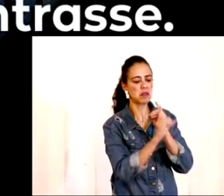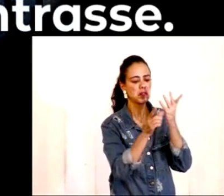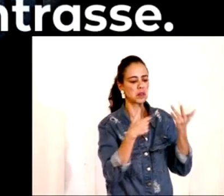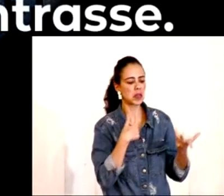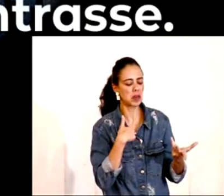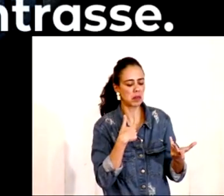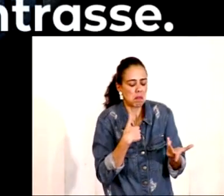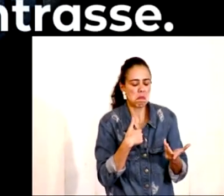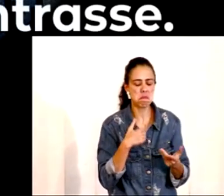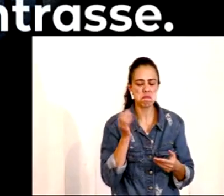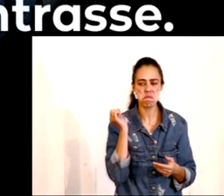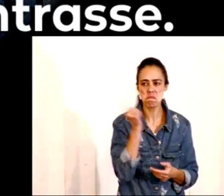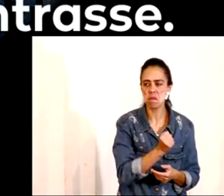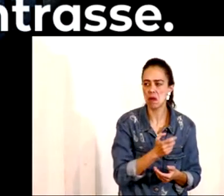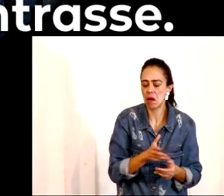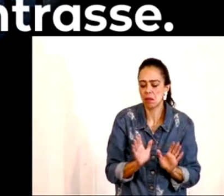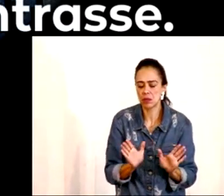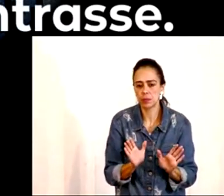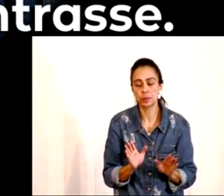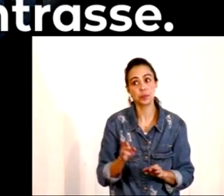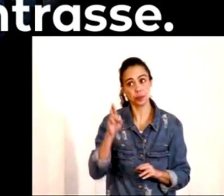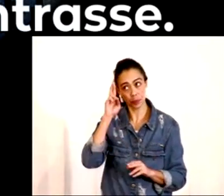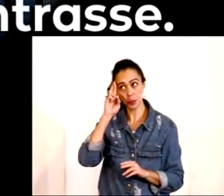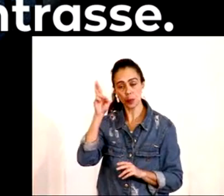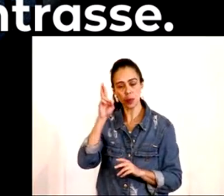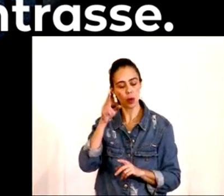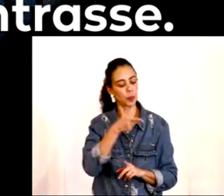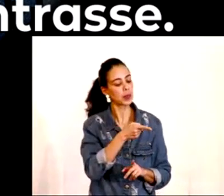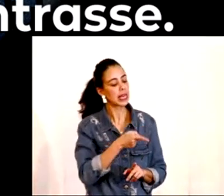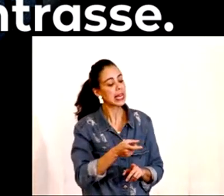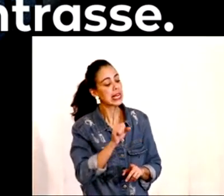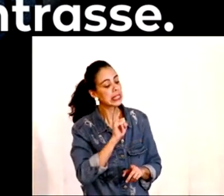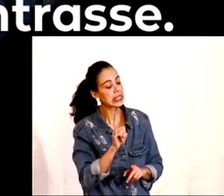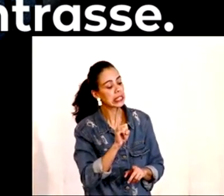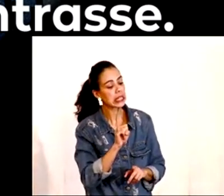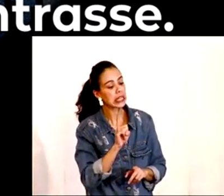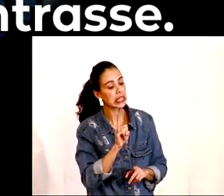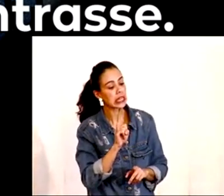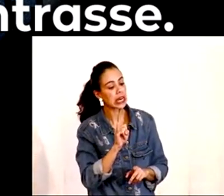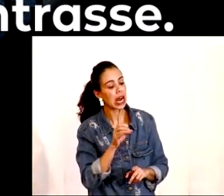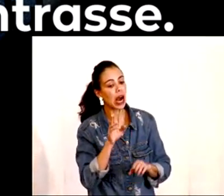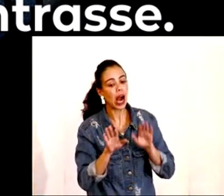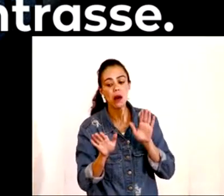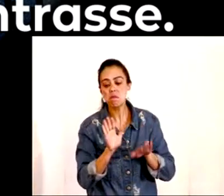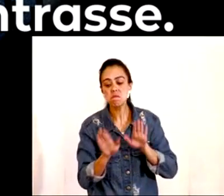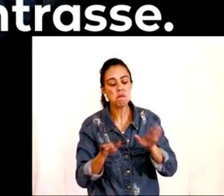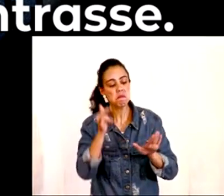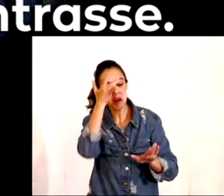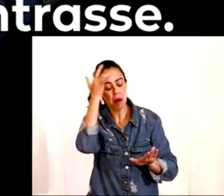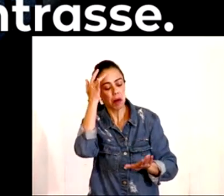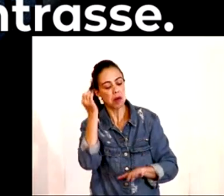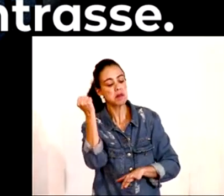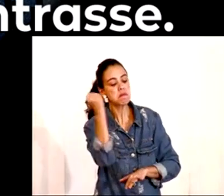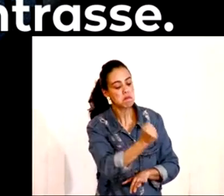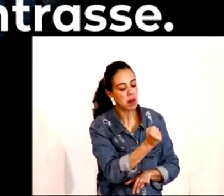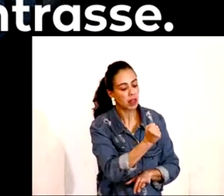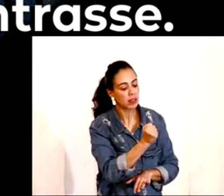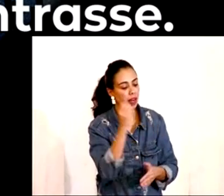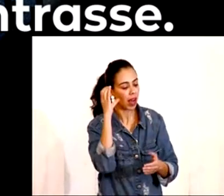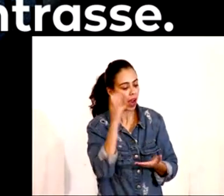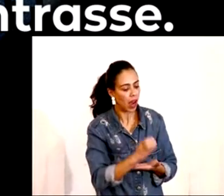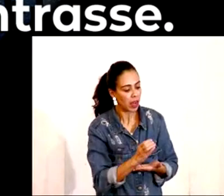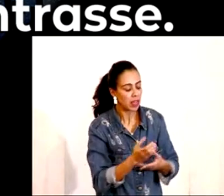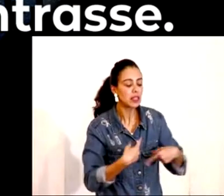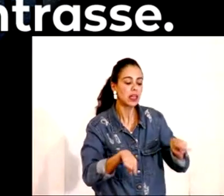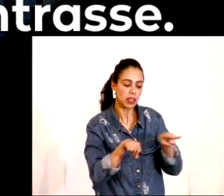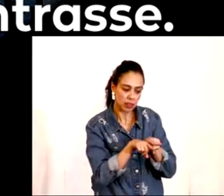disse: assim, qualquer que matar a Caim será vingado 7 vezes. E pôs o Senhor o sinal em Caim, para